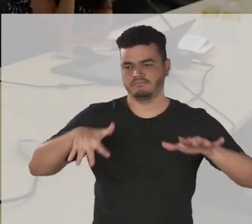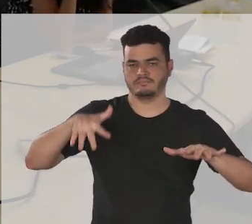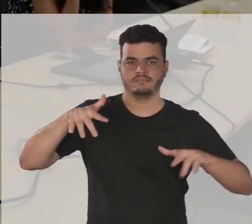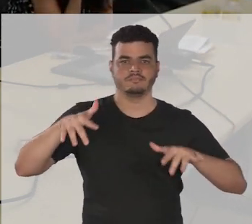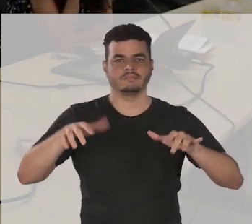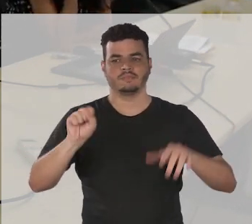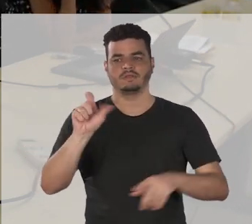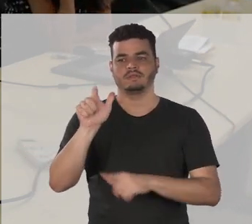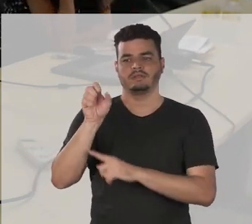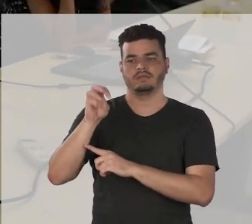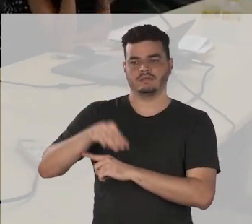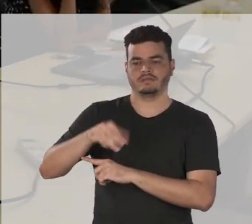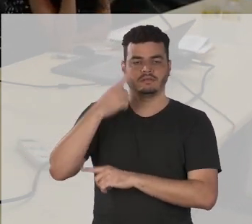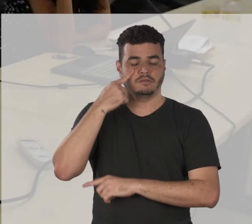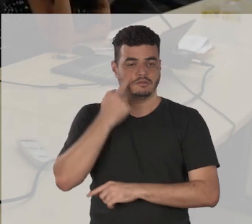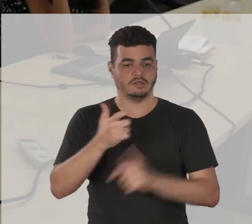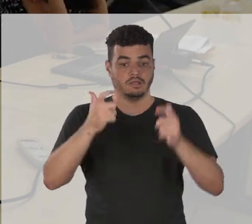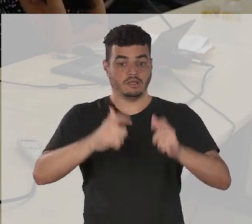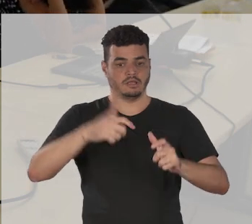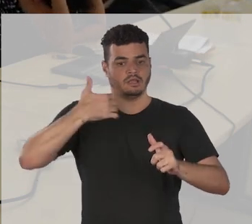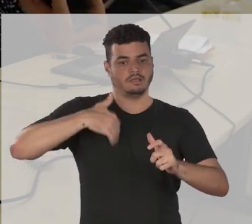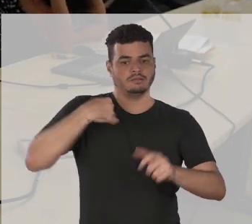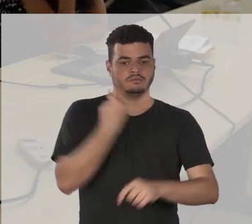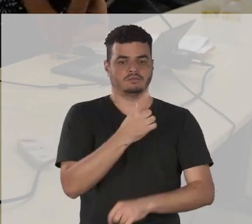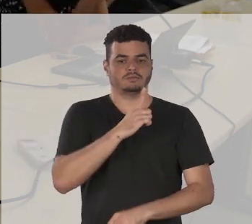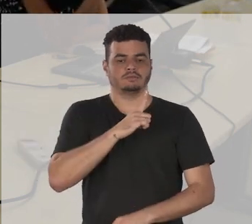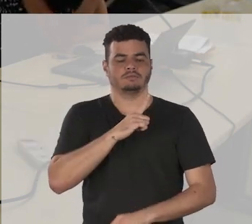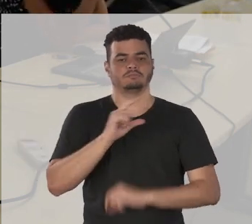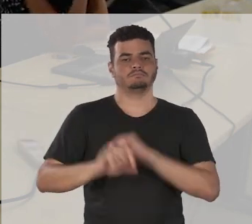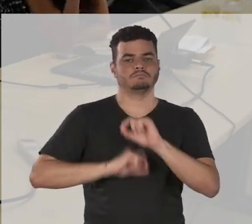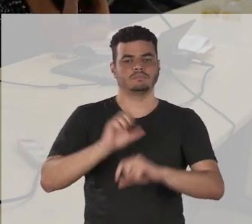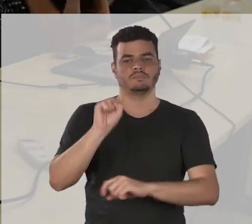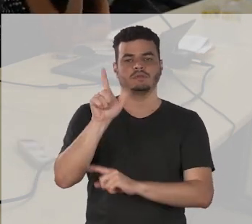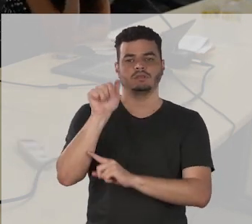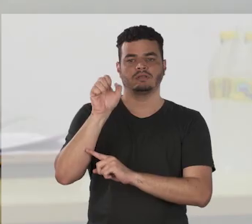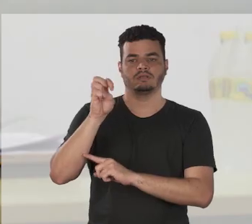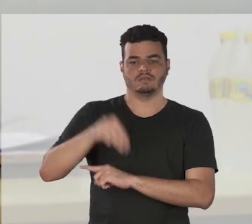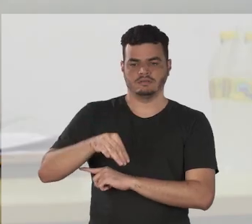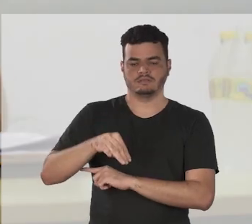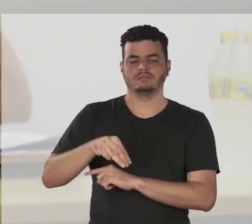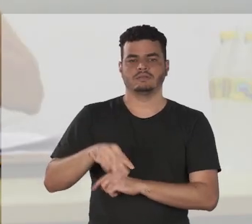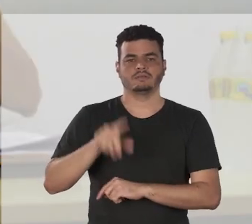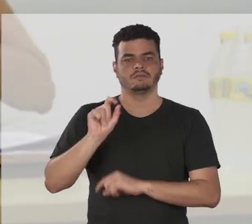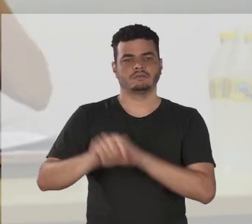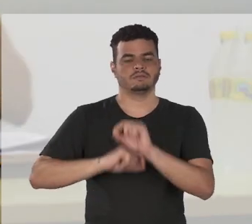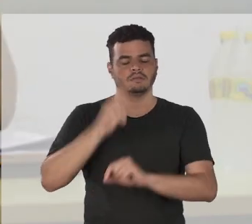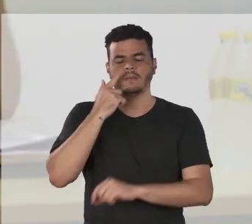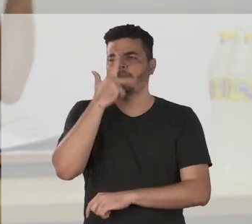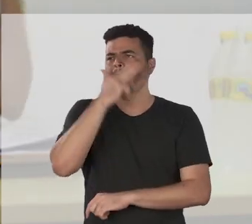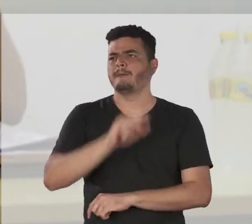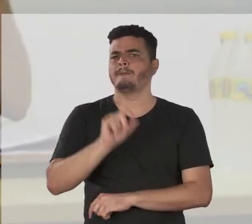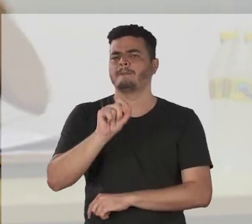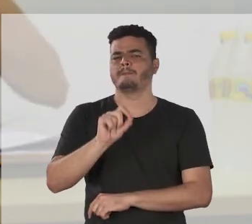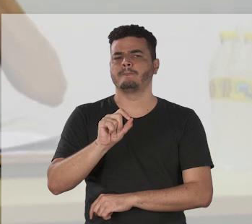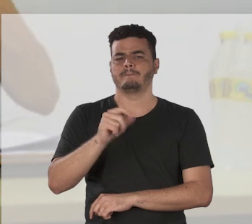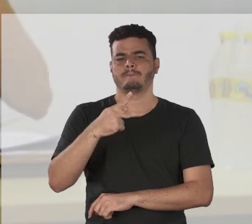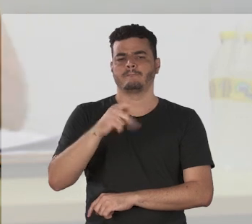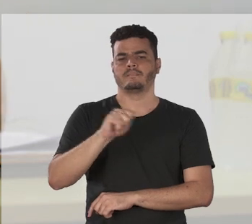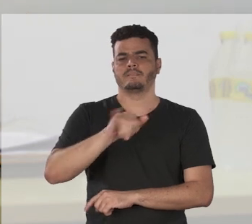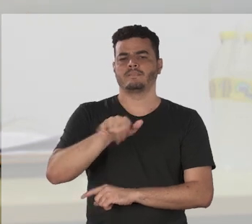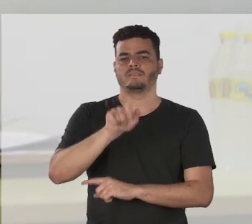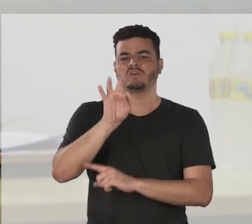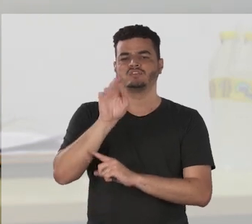gramatizados. Na Argentina, nós temos a passada, não sei se vocês se lembram, Martin Fierro,